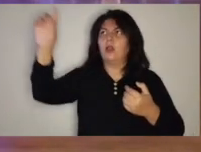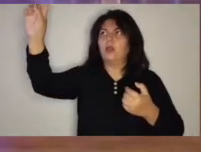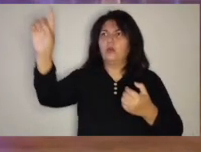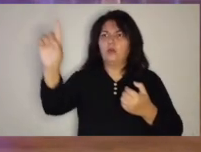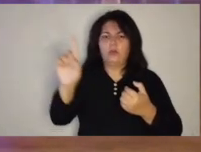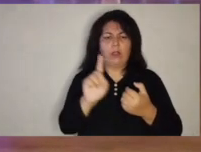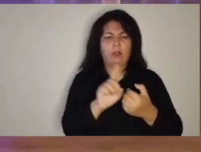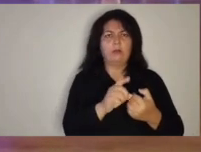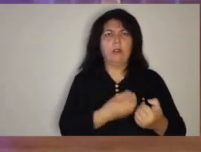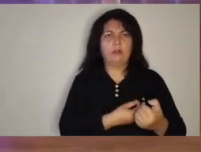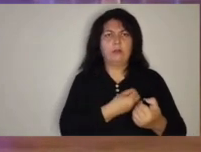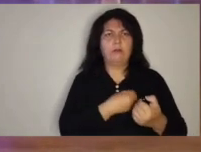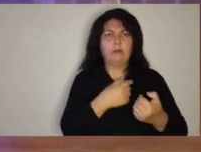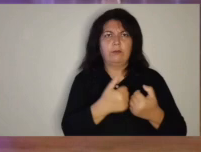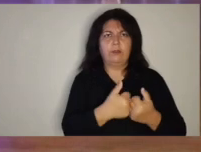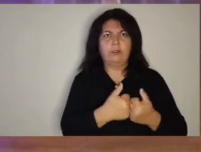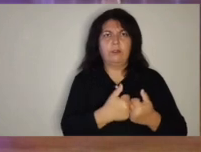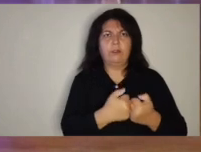não deu certo?